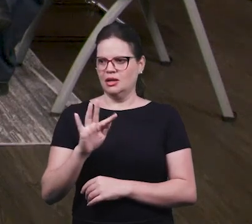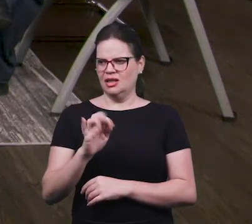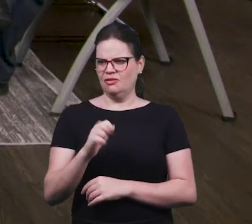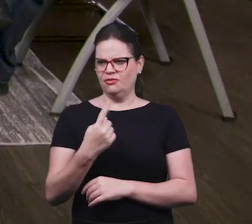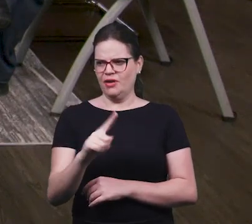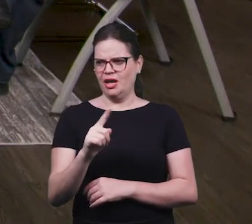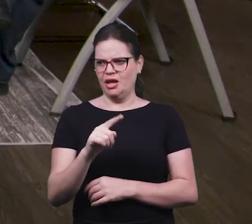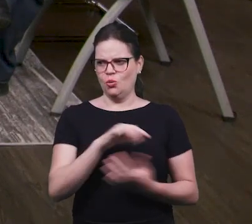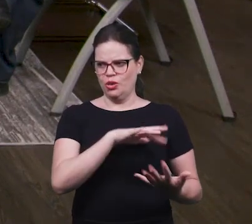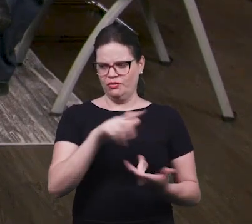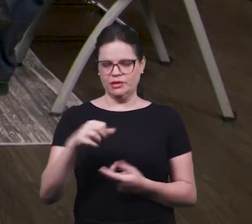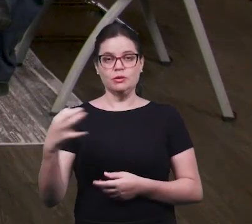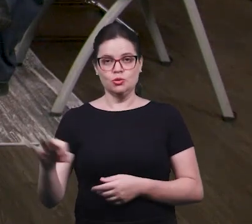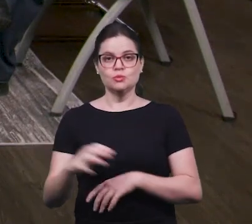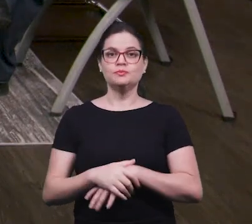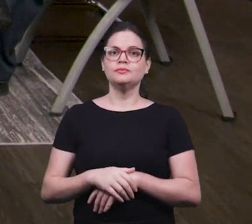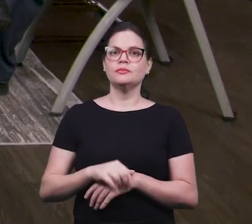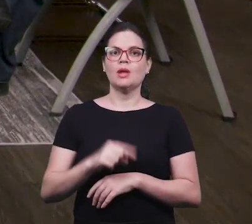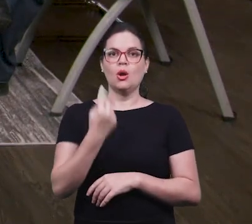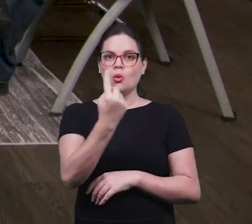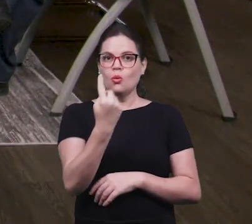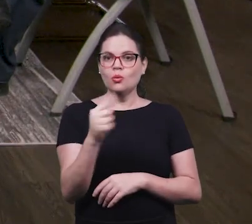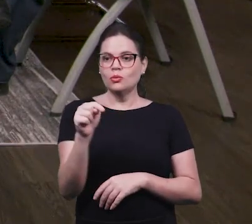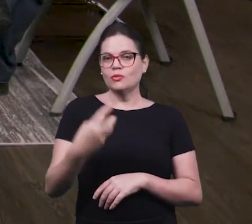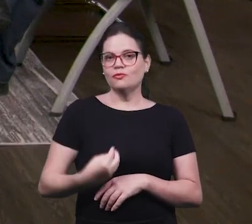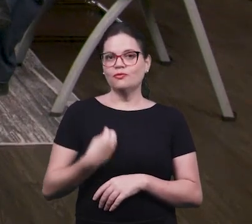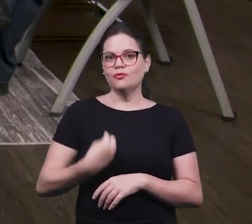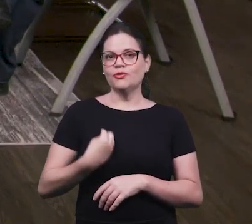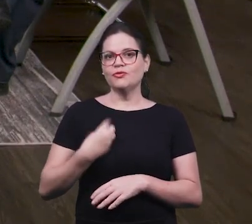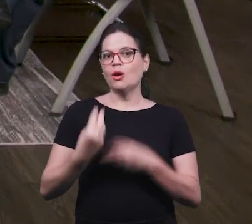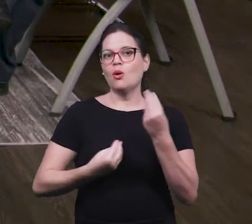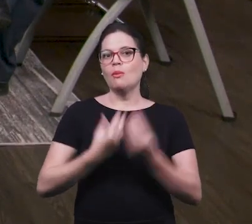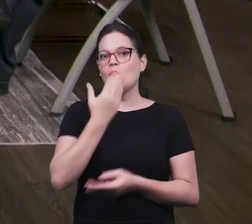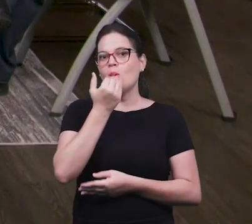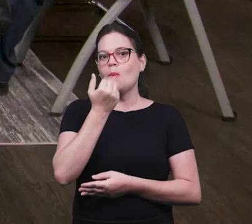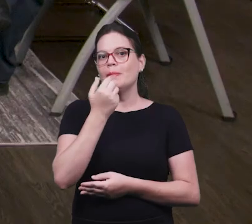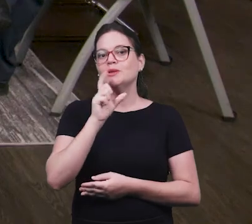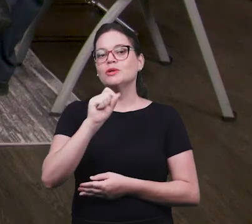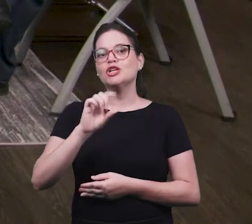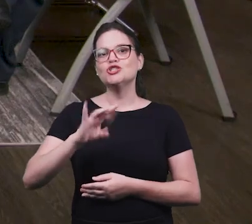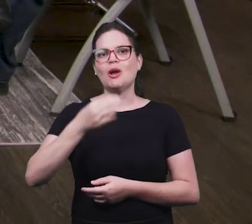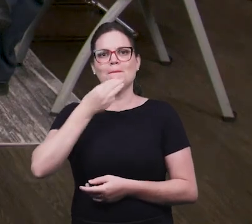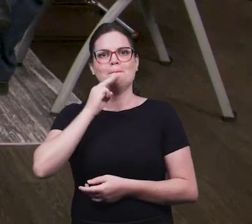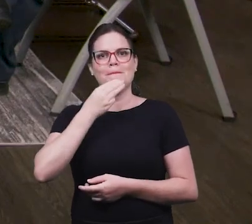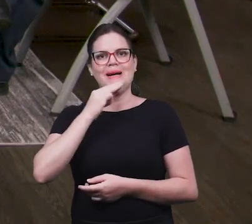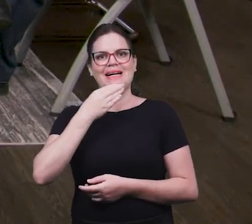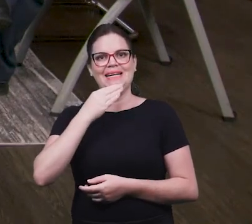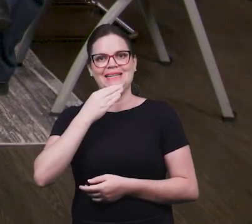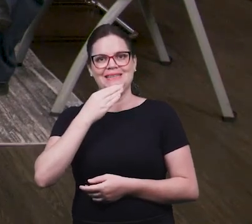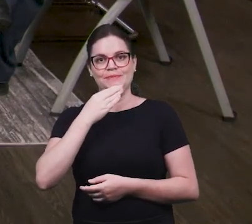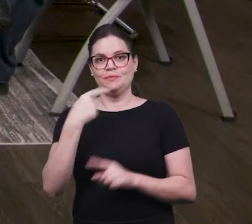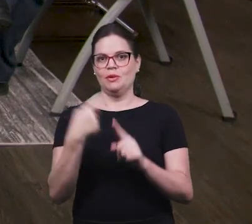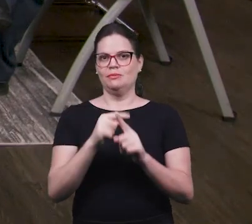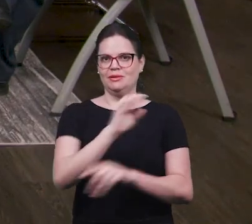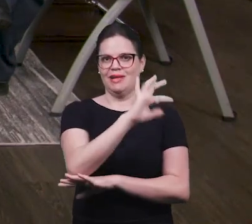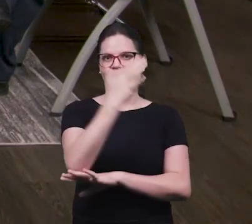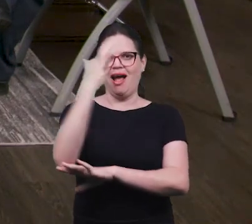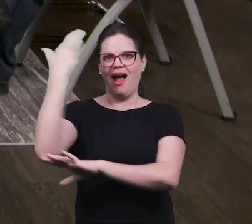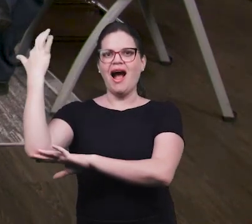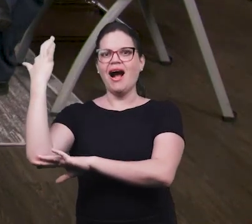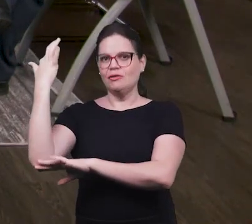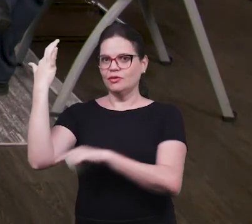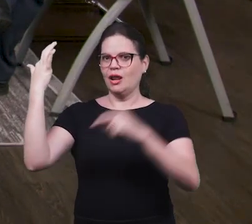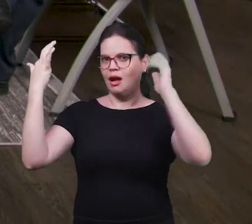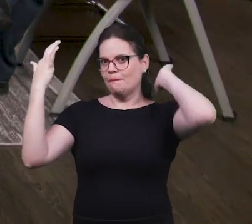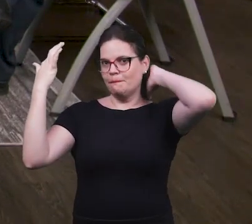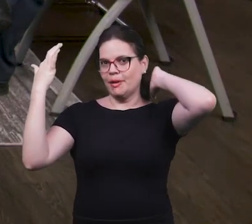Universal. Ele sobreviveu, sabe de quê? Manga. Porque lá, muitas mangueiras. As mangueiras em Belém